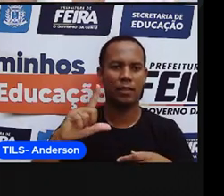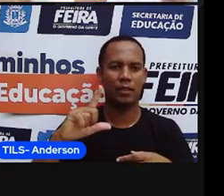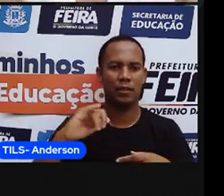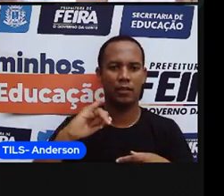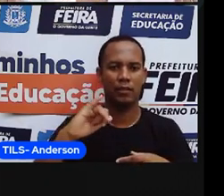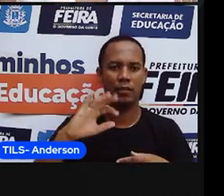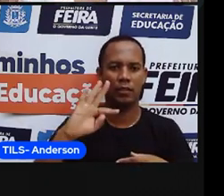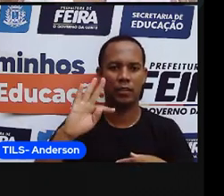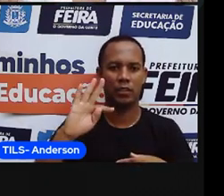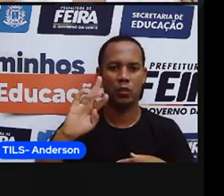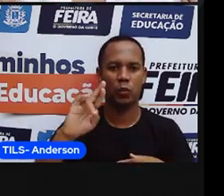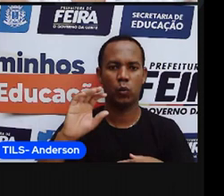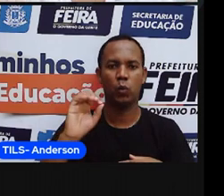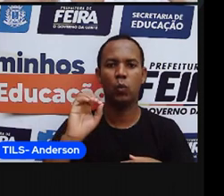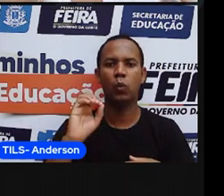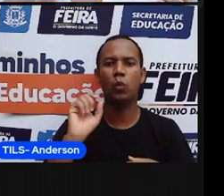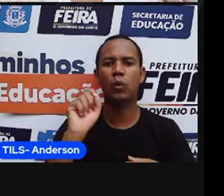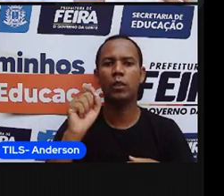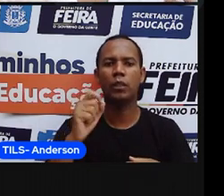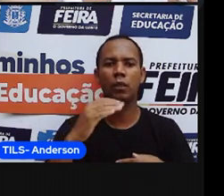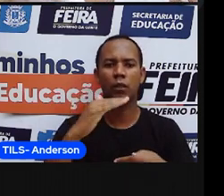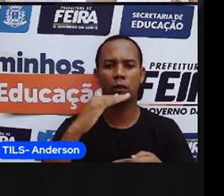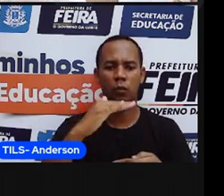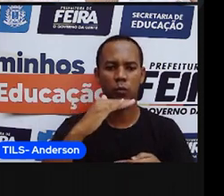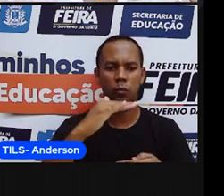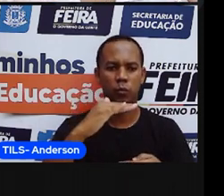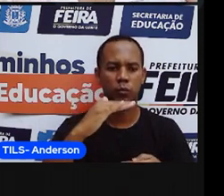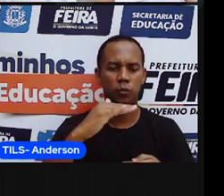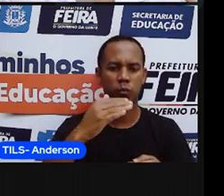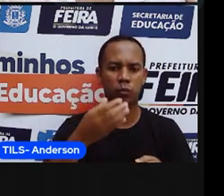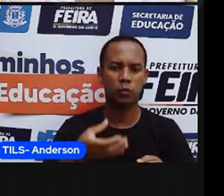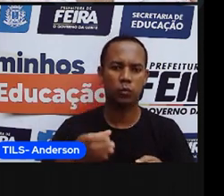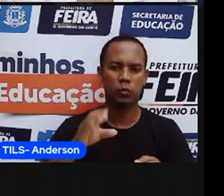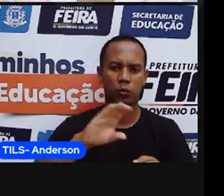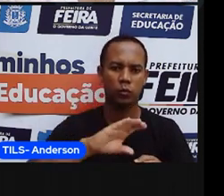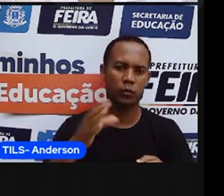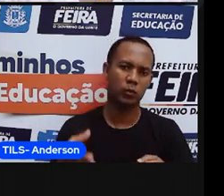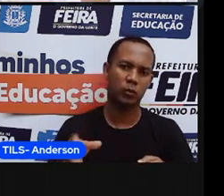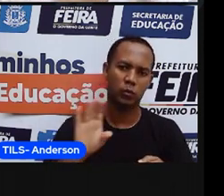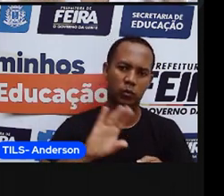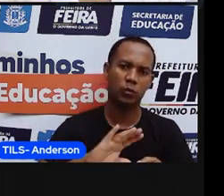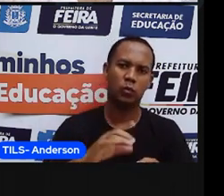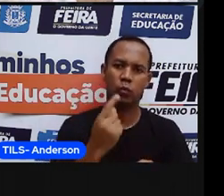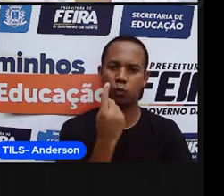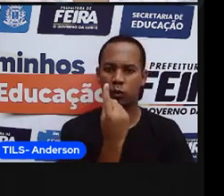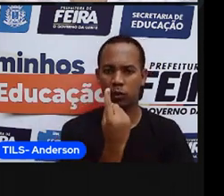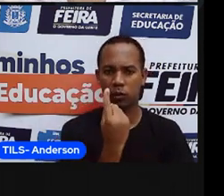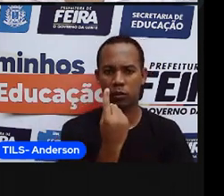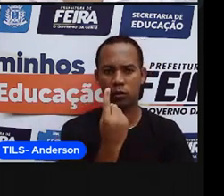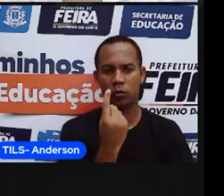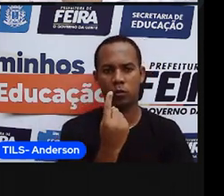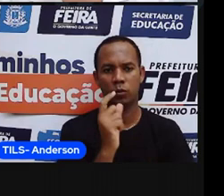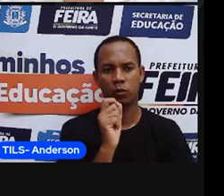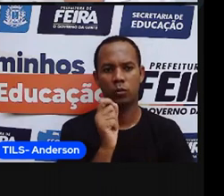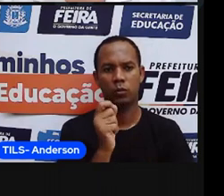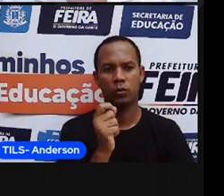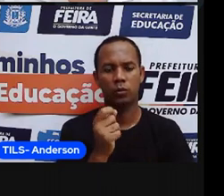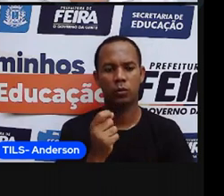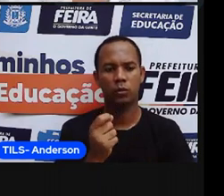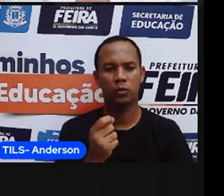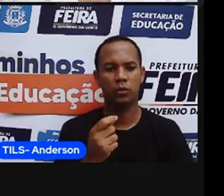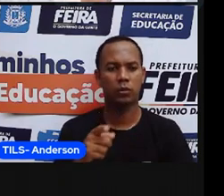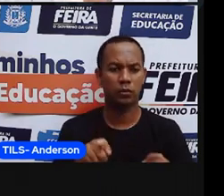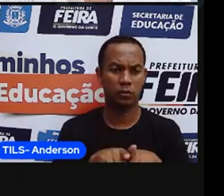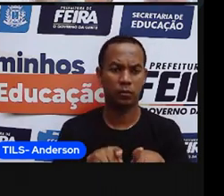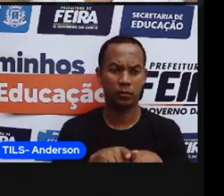quê? Na maioria das vezes, líquida, né? Muito embora a gente compre aí amendoim no litro, mas o litro ele é utilizado para coisas